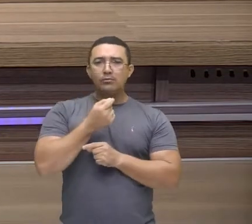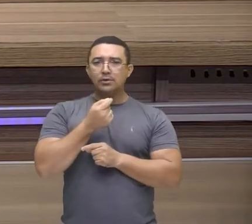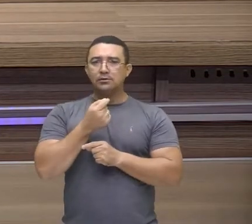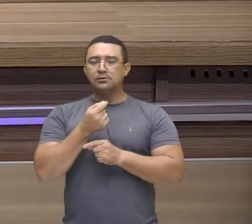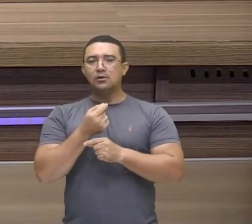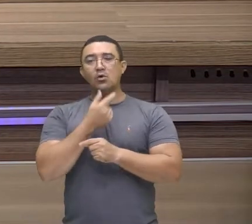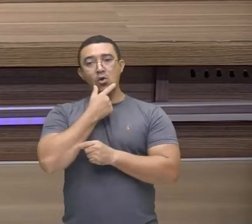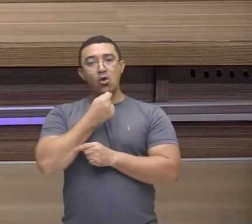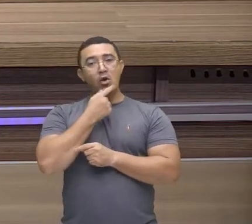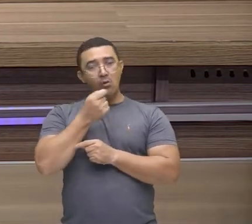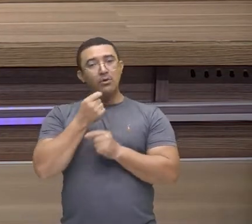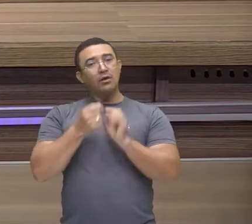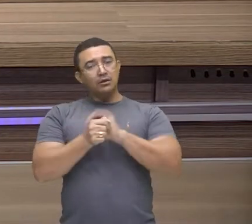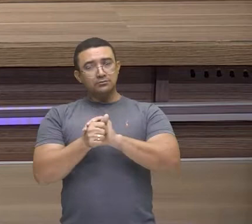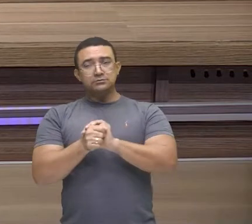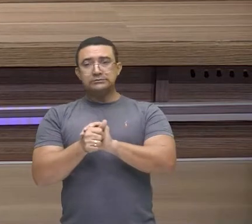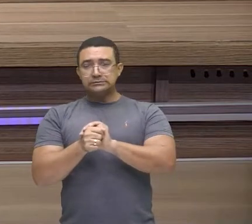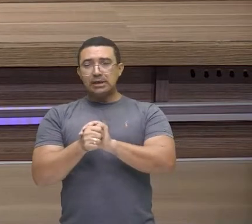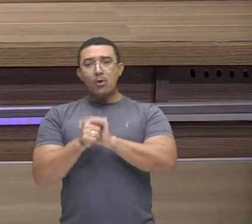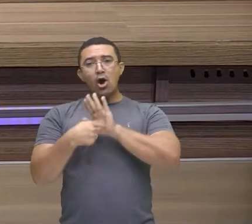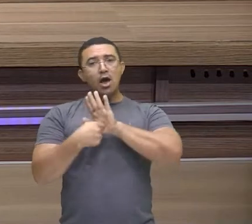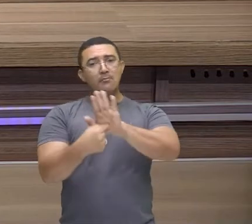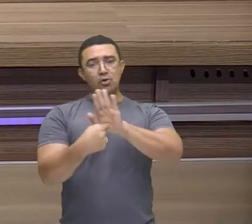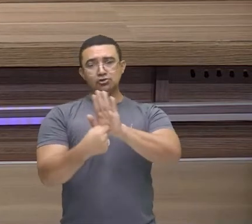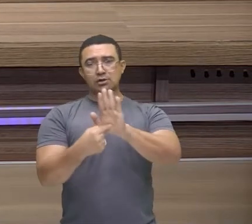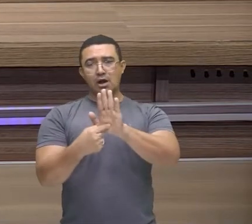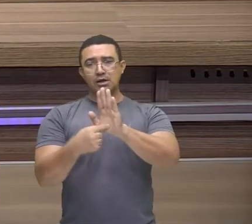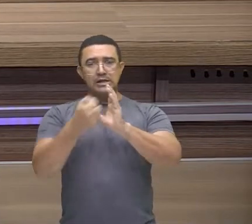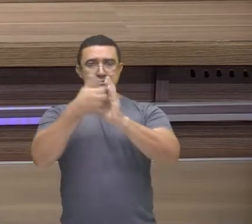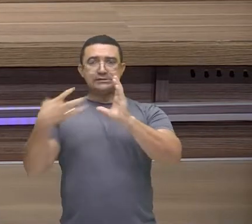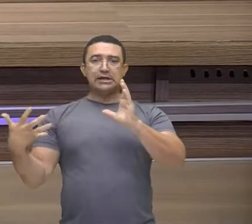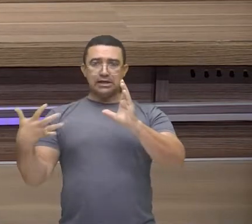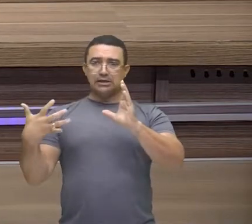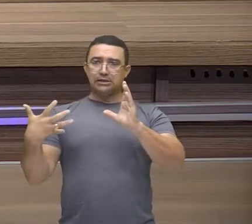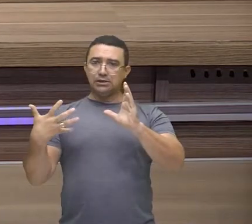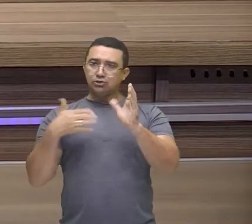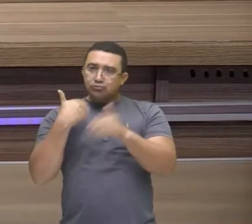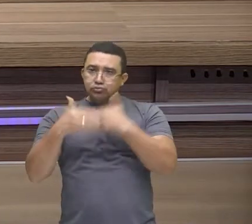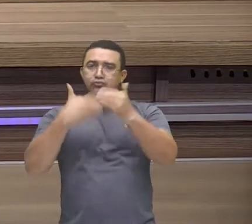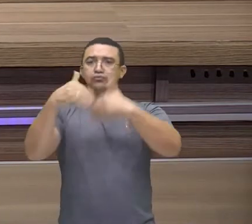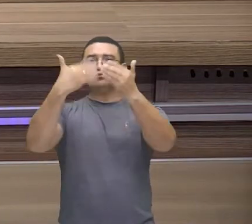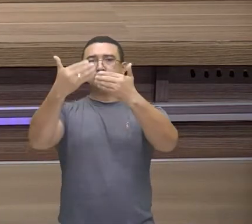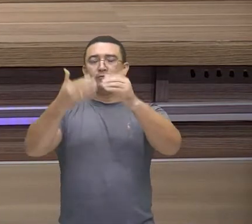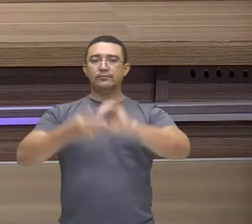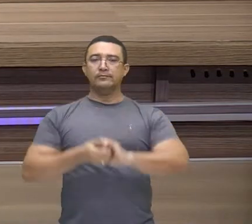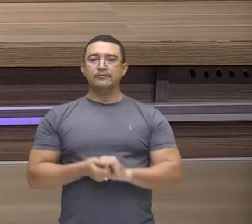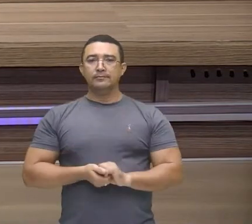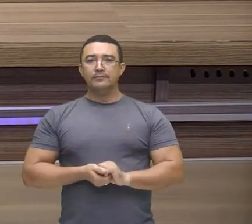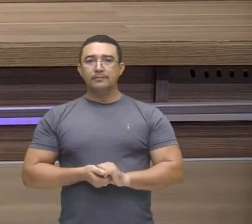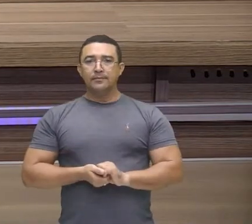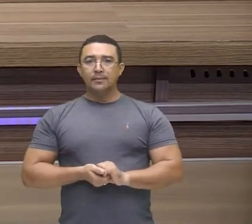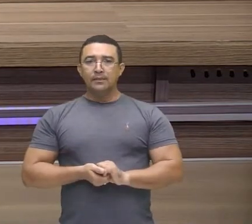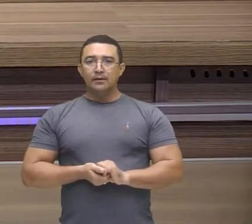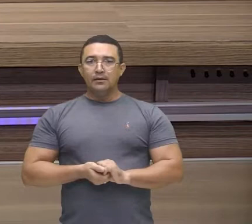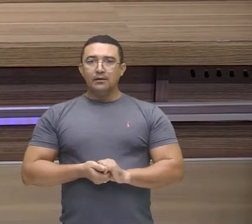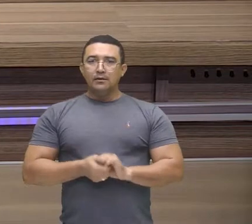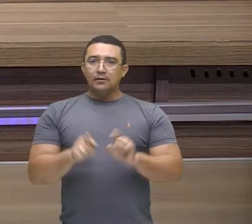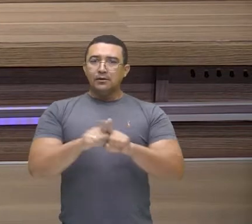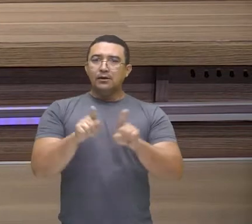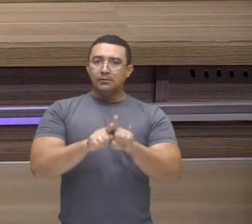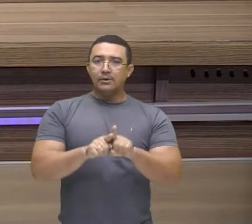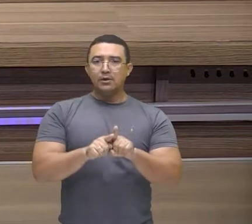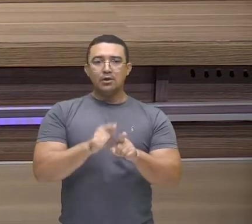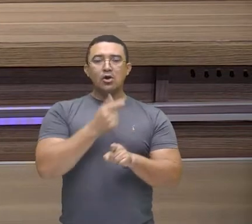muito mais lento a exteriorização, mas é simultaneamente quase que a mesma coisa, no desenvolvimento de um e de